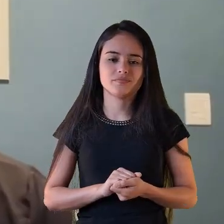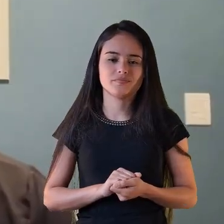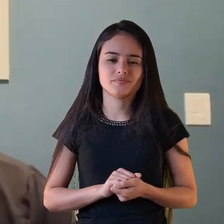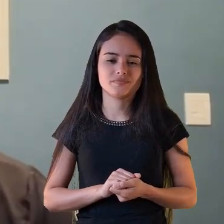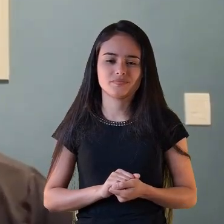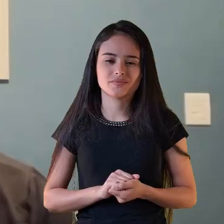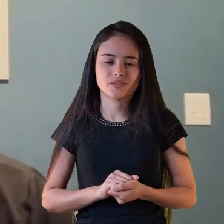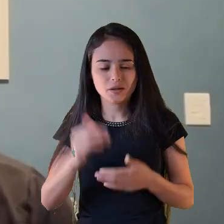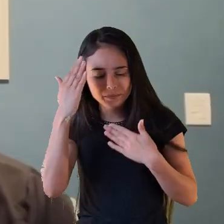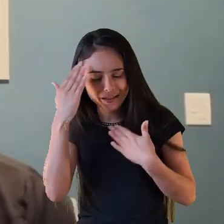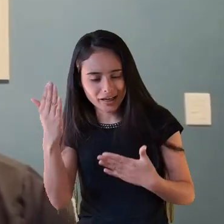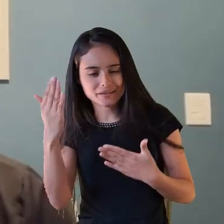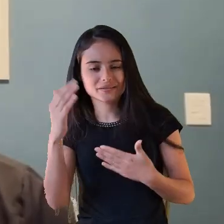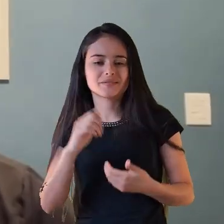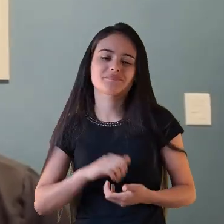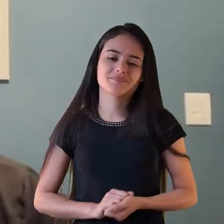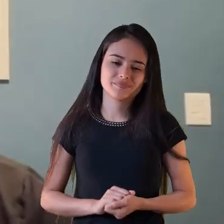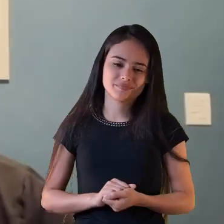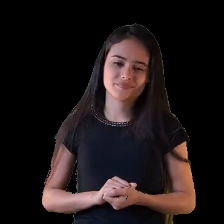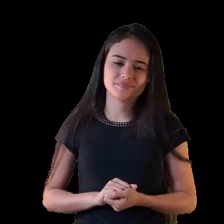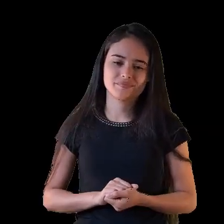É isso. Obrigado, gente.